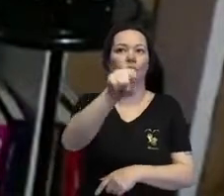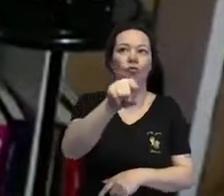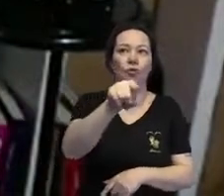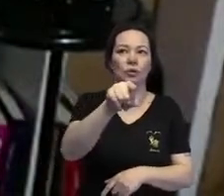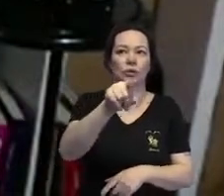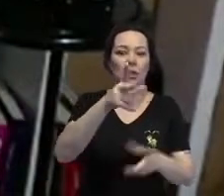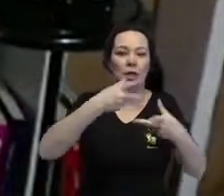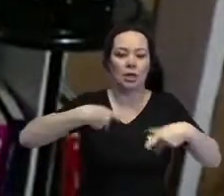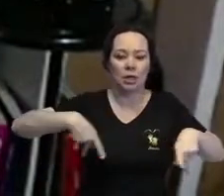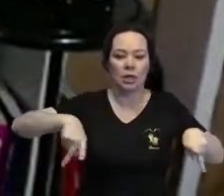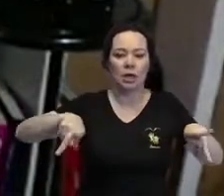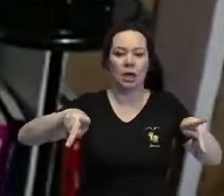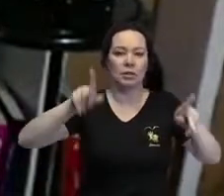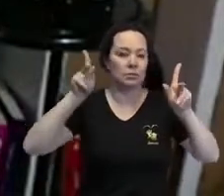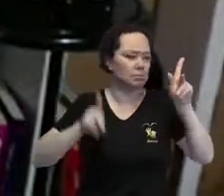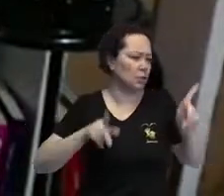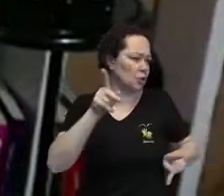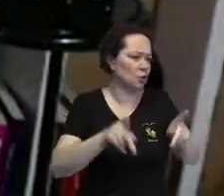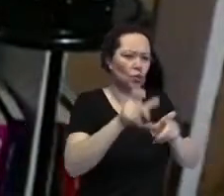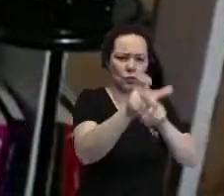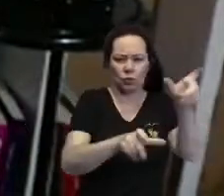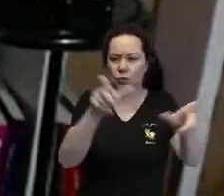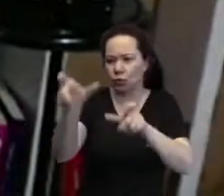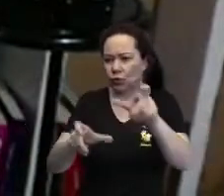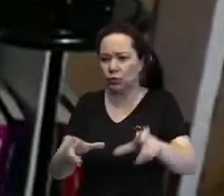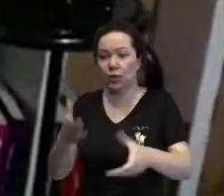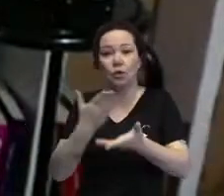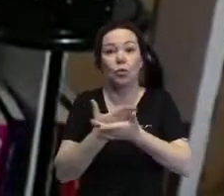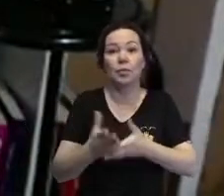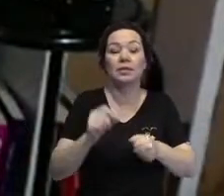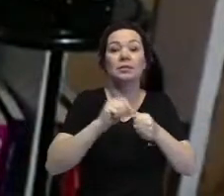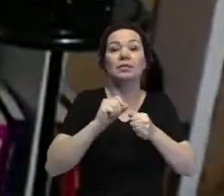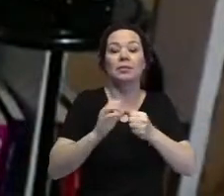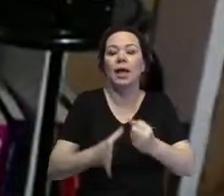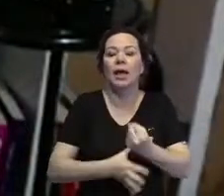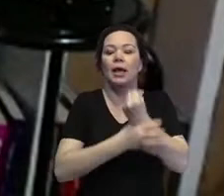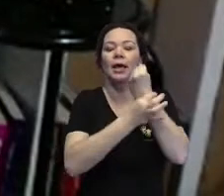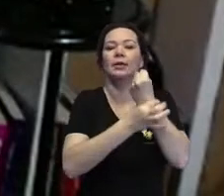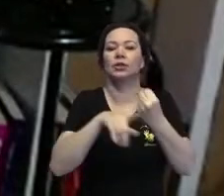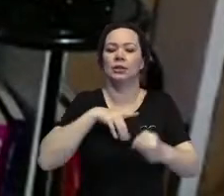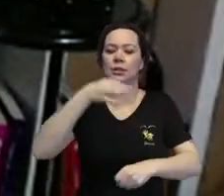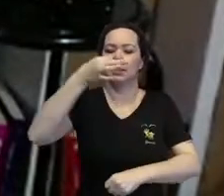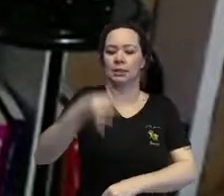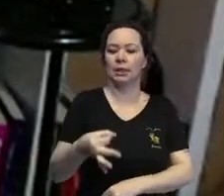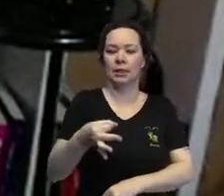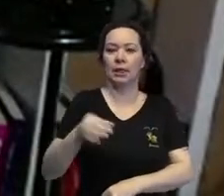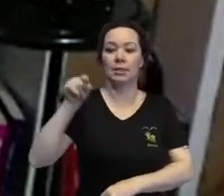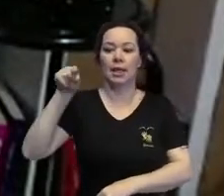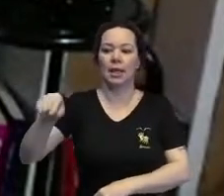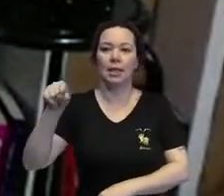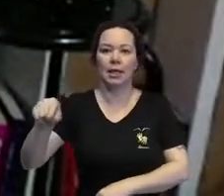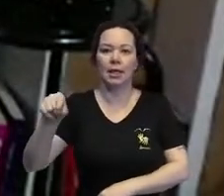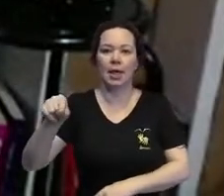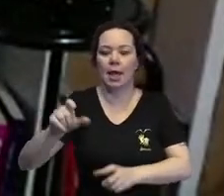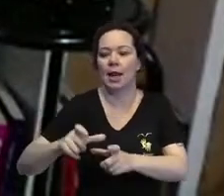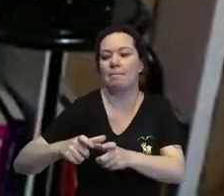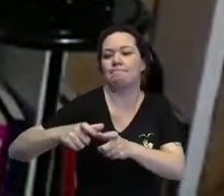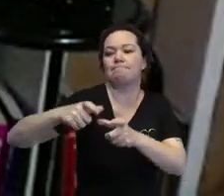as pessoas solidárias que nos cercam estão fazendo para garantir que a solidariedade seja a